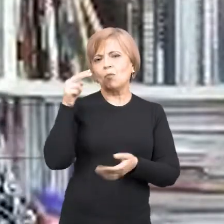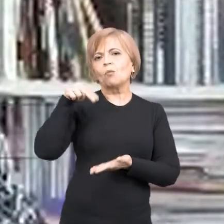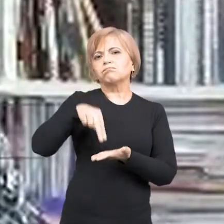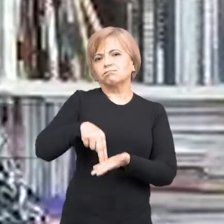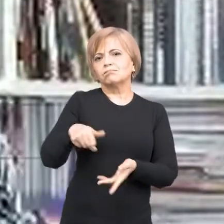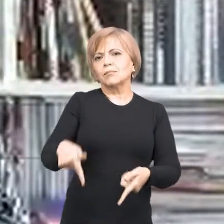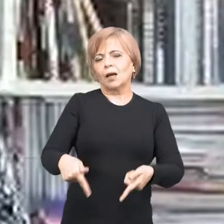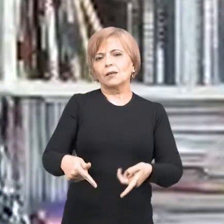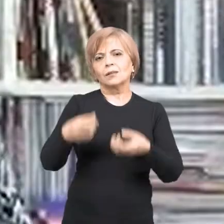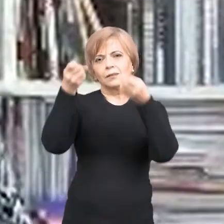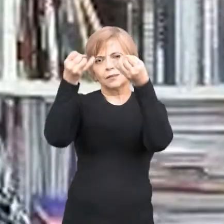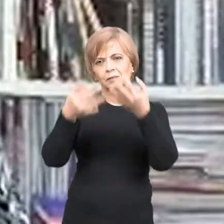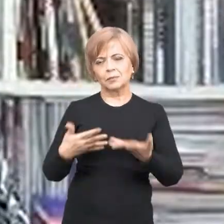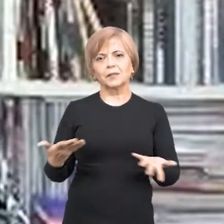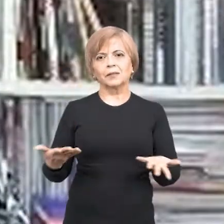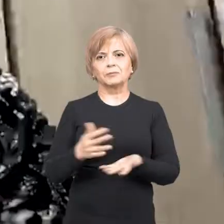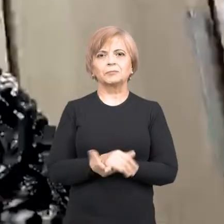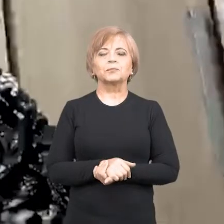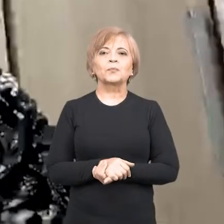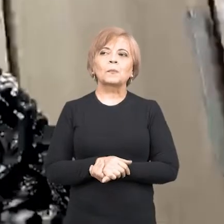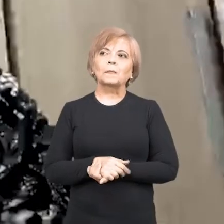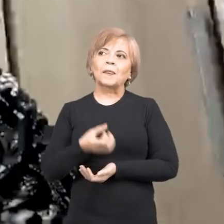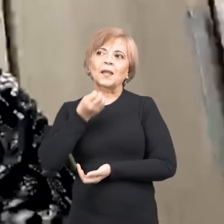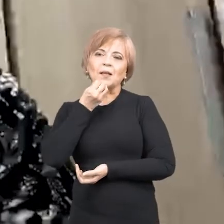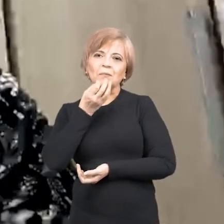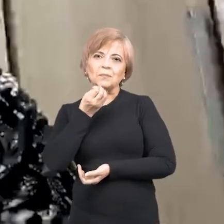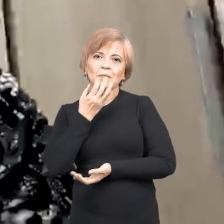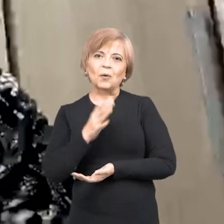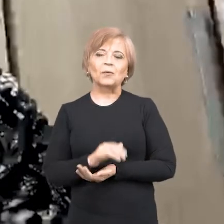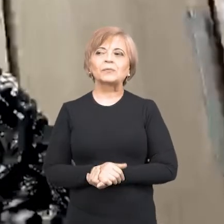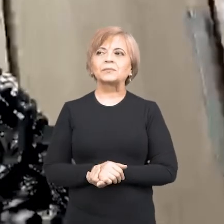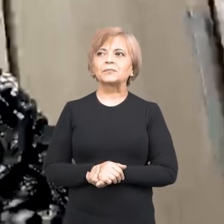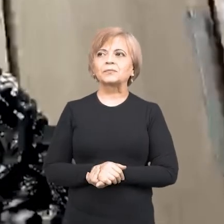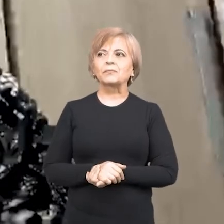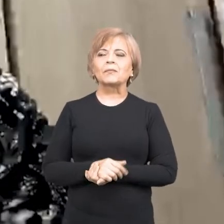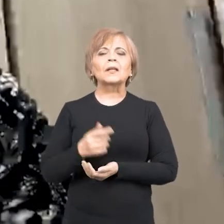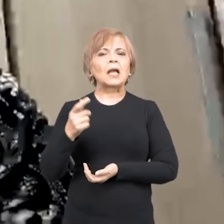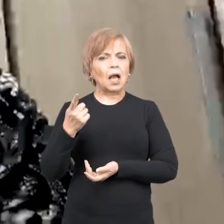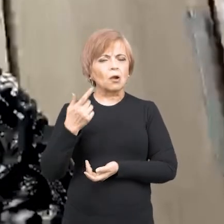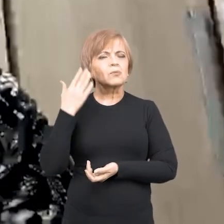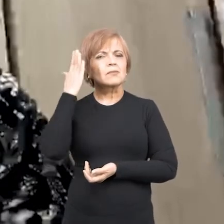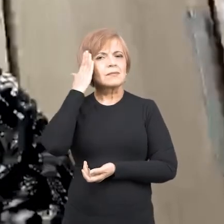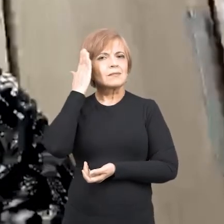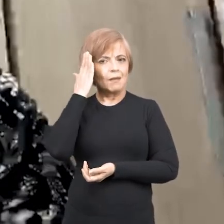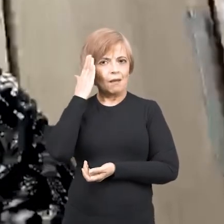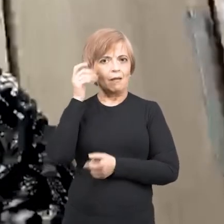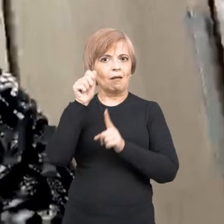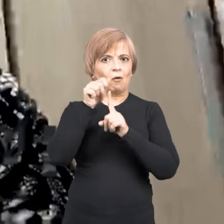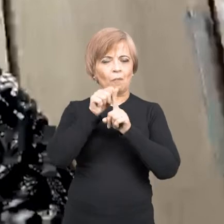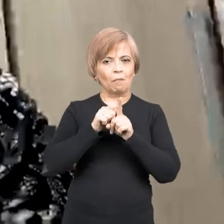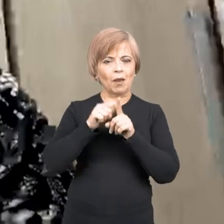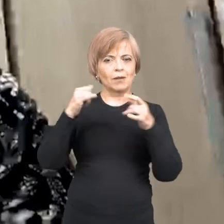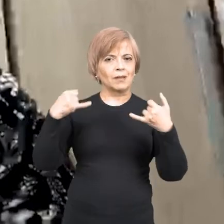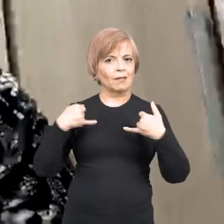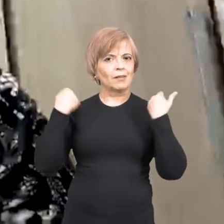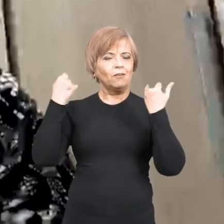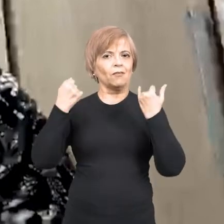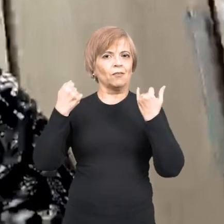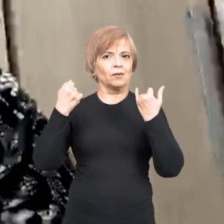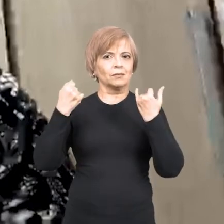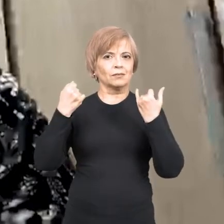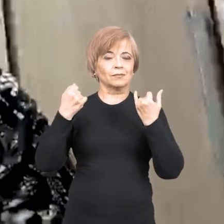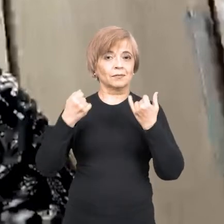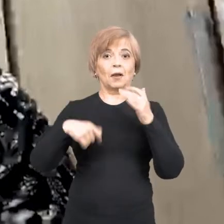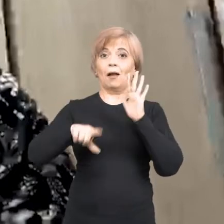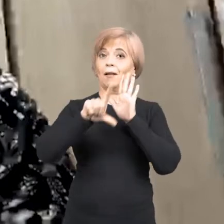e falar sobre esse assunto tão importante. E, bem, é inegável que o mês de aniversário da Lei